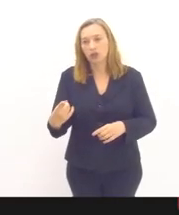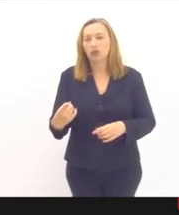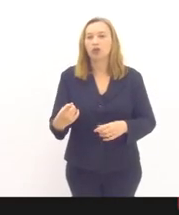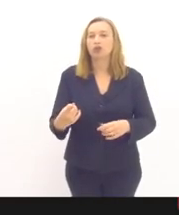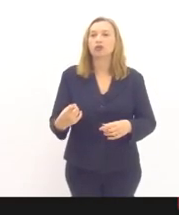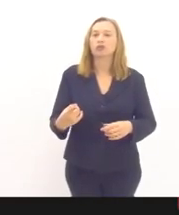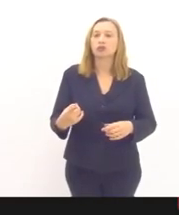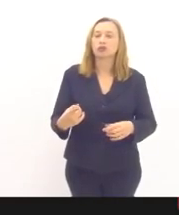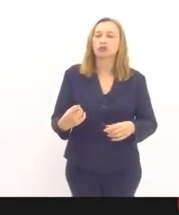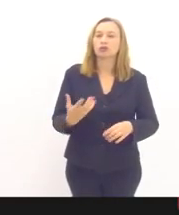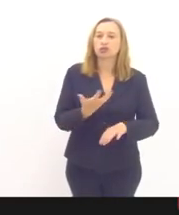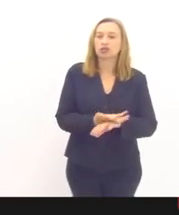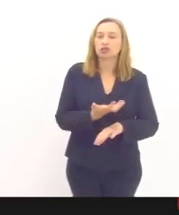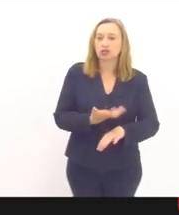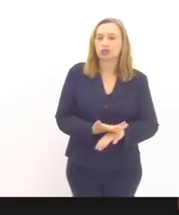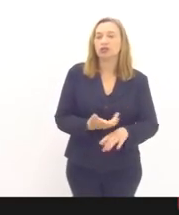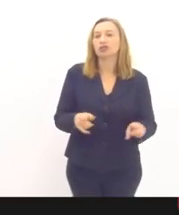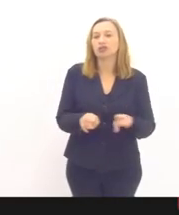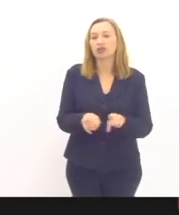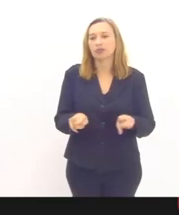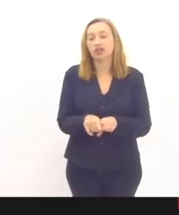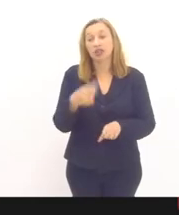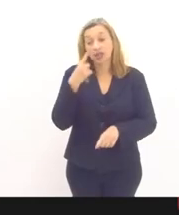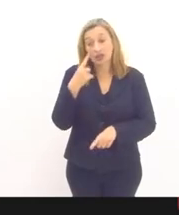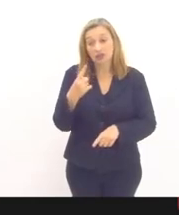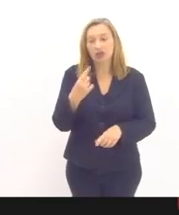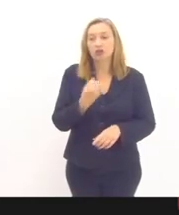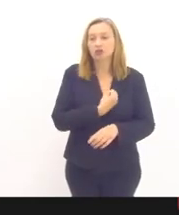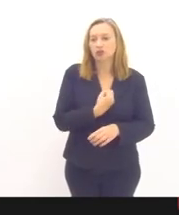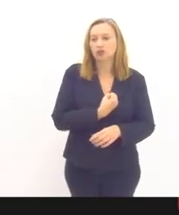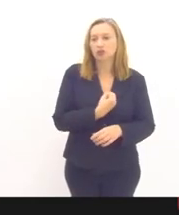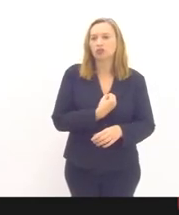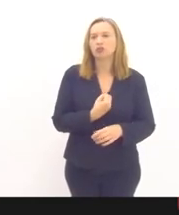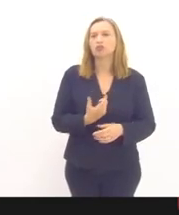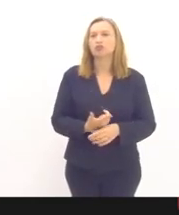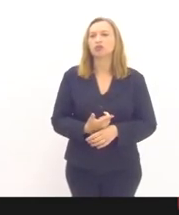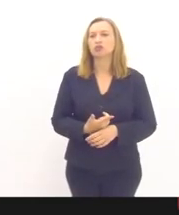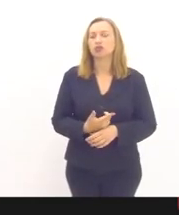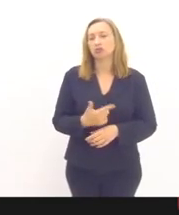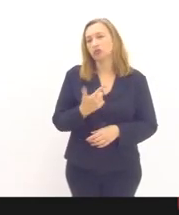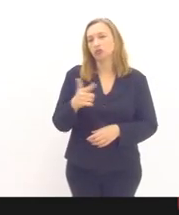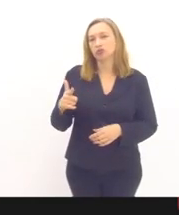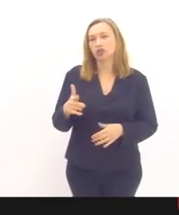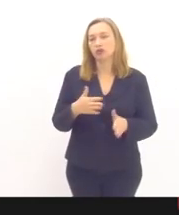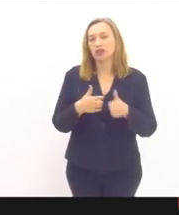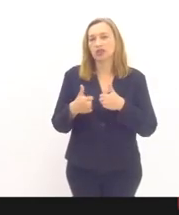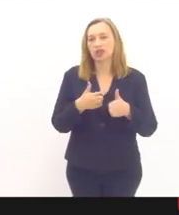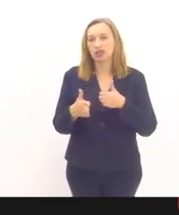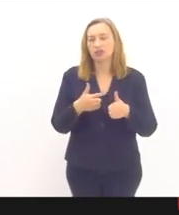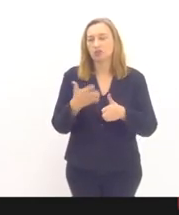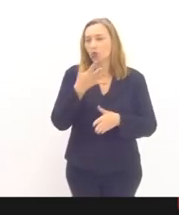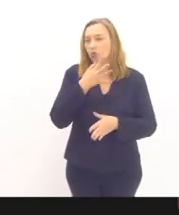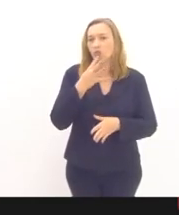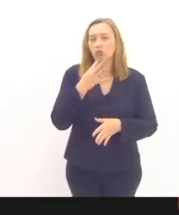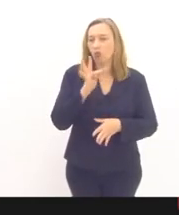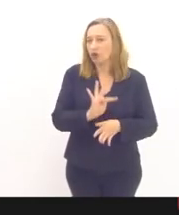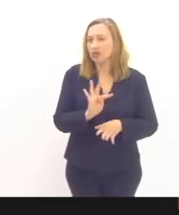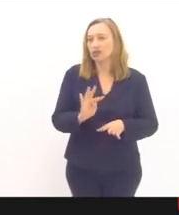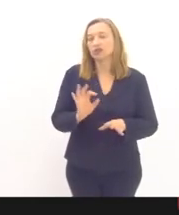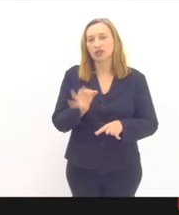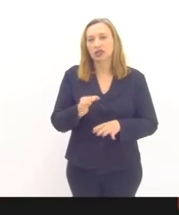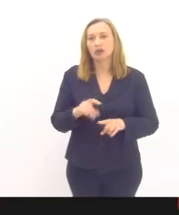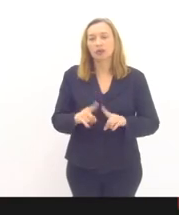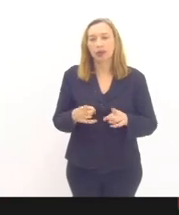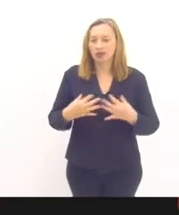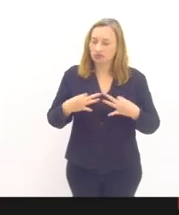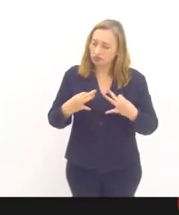gente precisa ver isso com gestão de pessoas, né? Foram números que até então eu não tenho acesso e não conheço, certo? Mas a